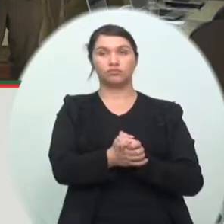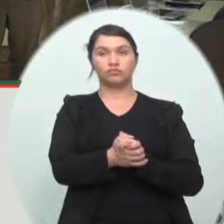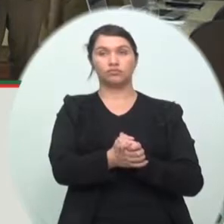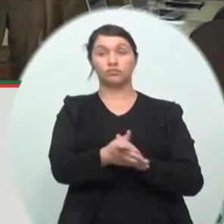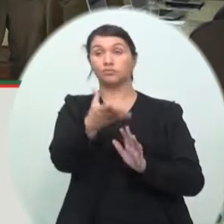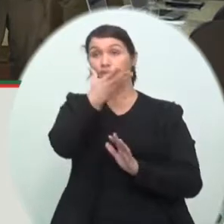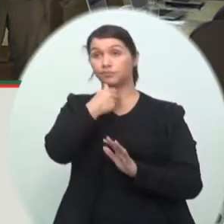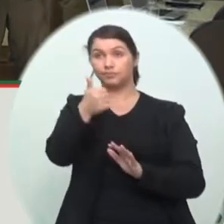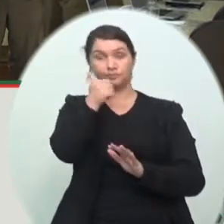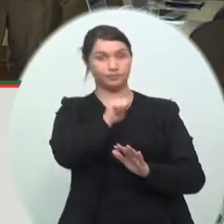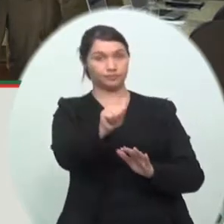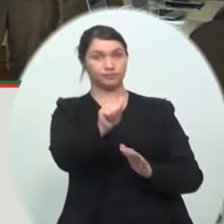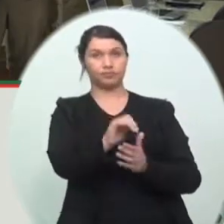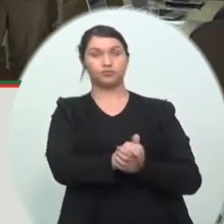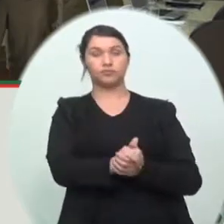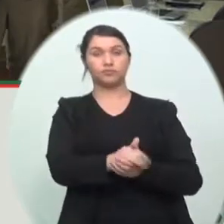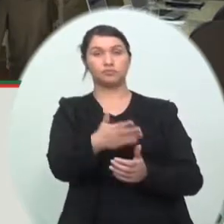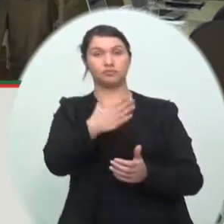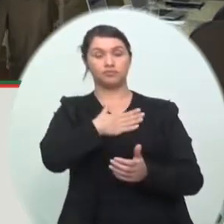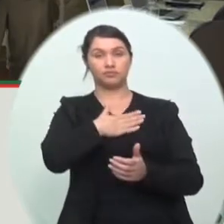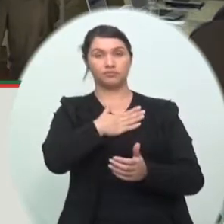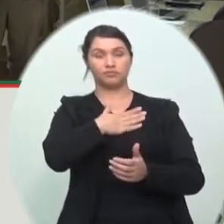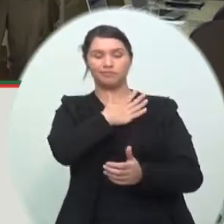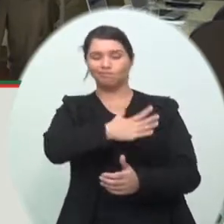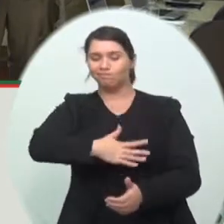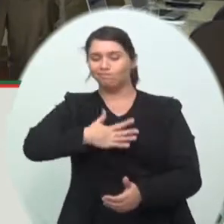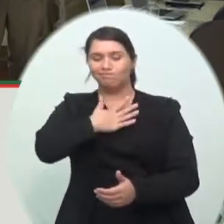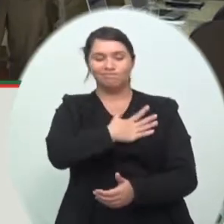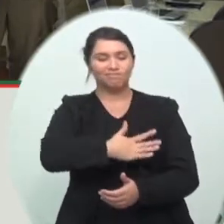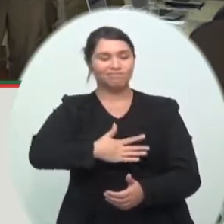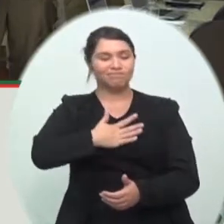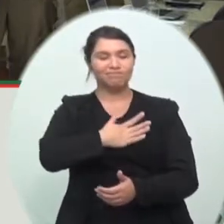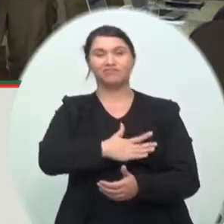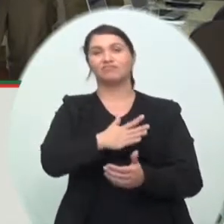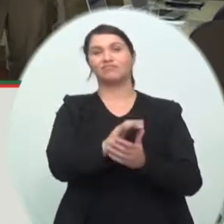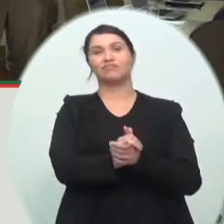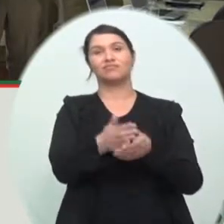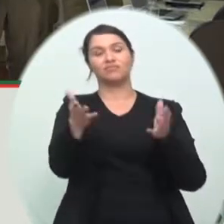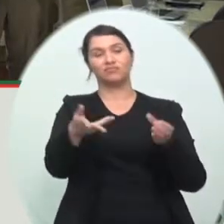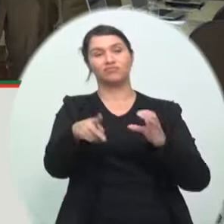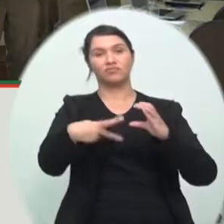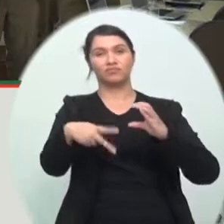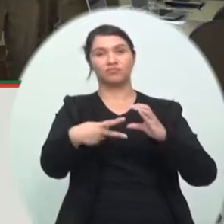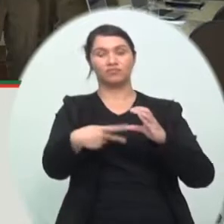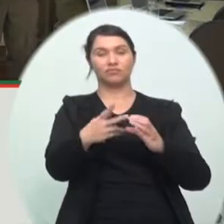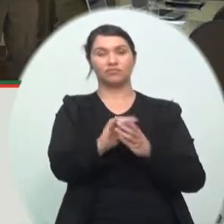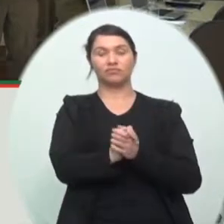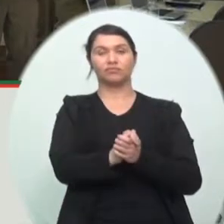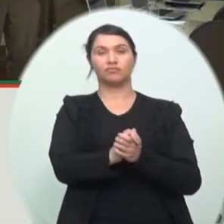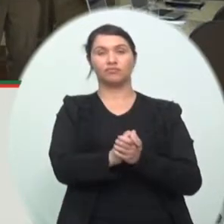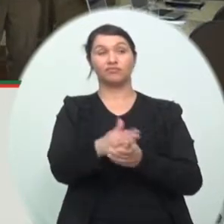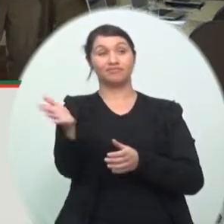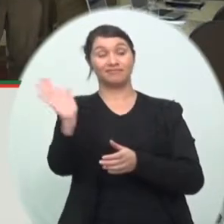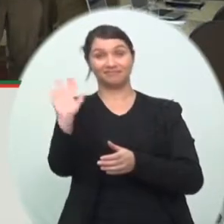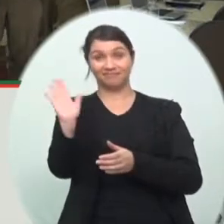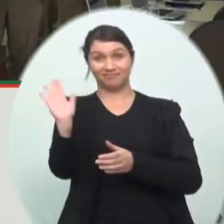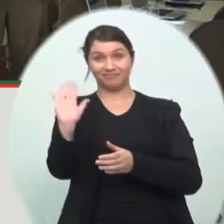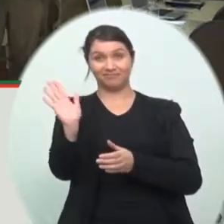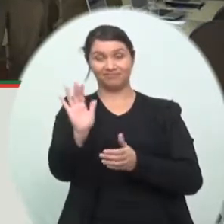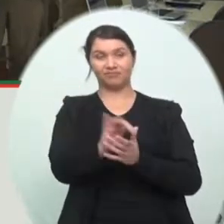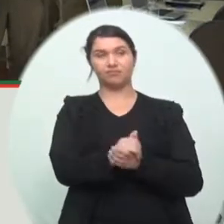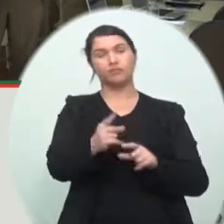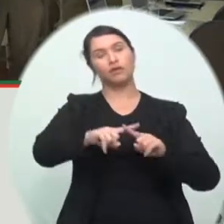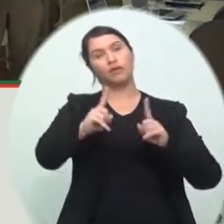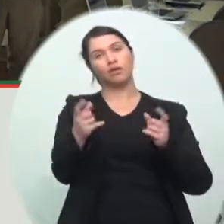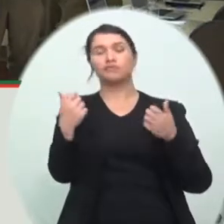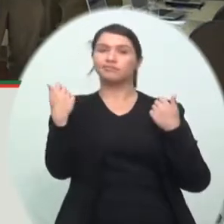Senhoras e senhores, para mim é uma satisfação muito grande vir aqui e ter essa oportunidade de me despedir. Mas